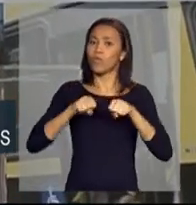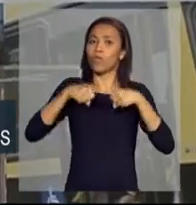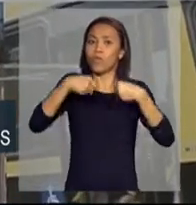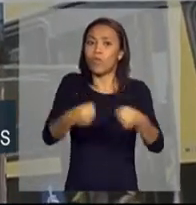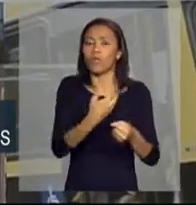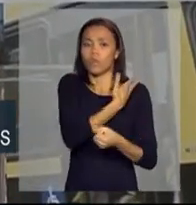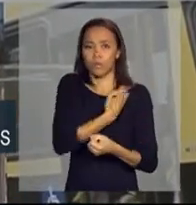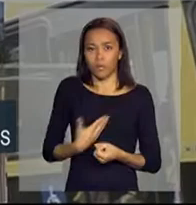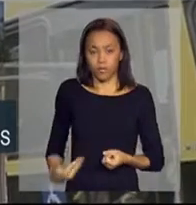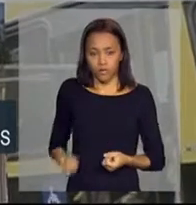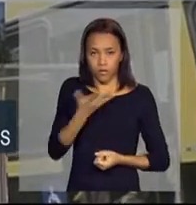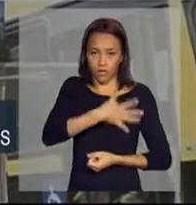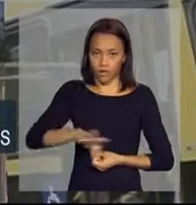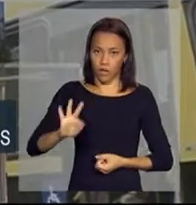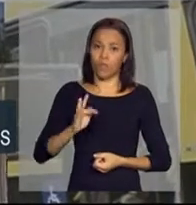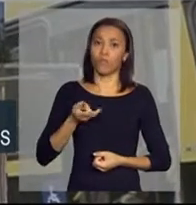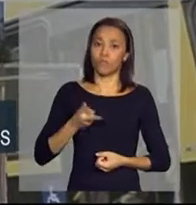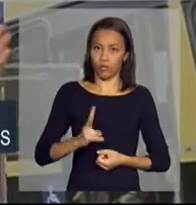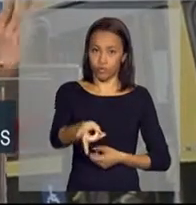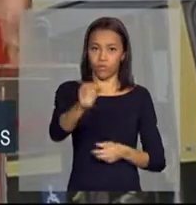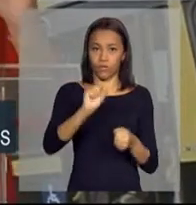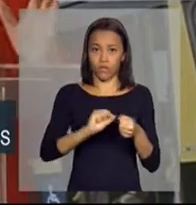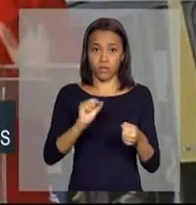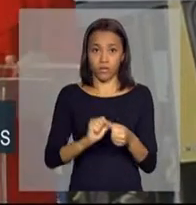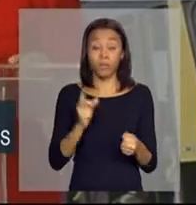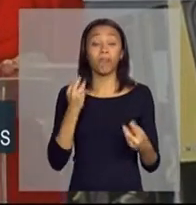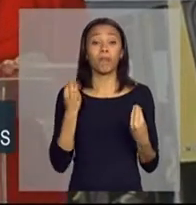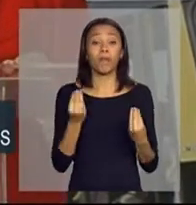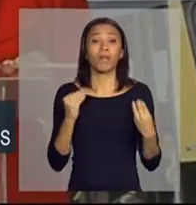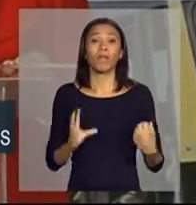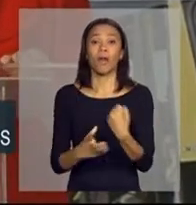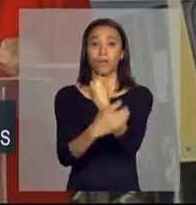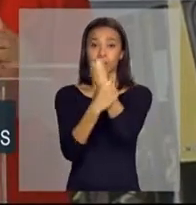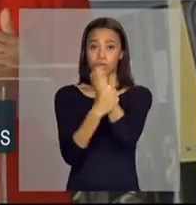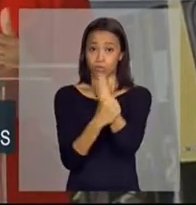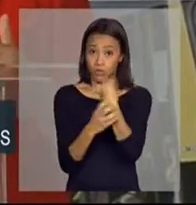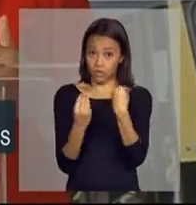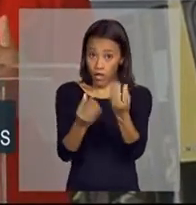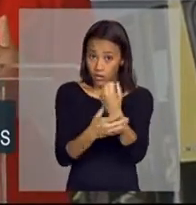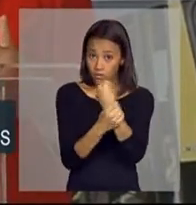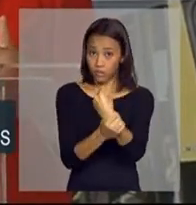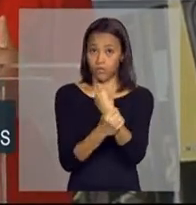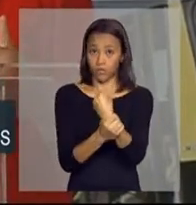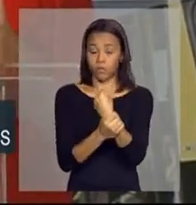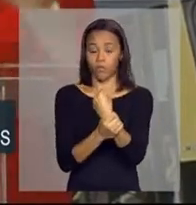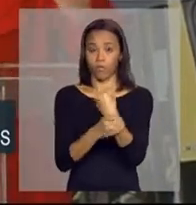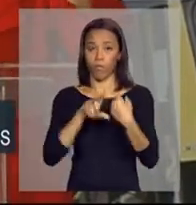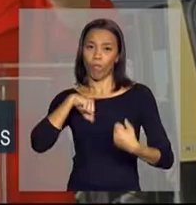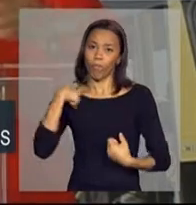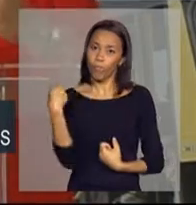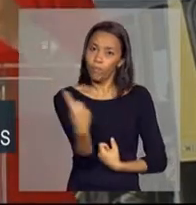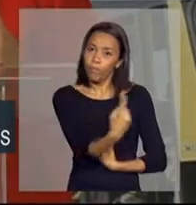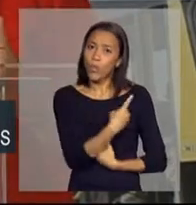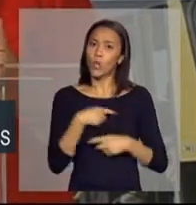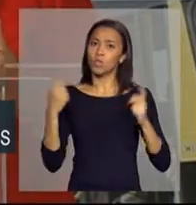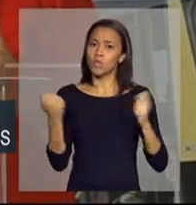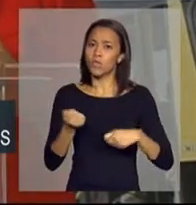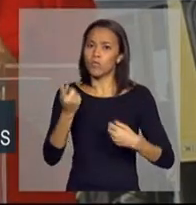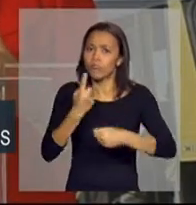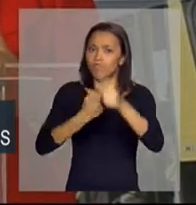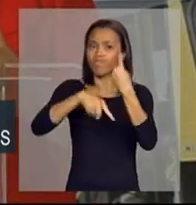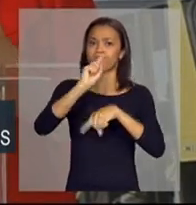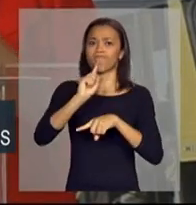governo federal vem fazendo para garantir que nós possamos dar um salto.